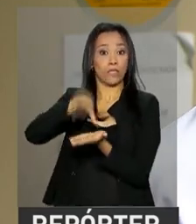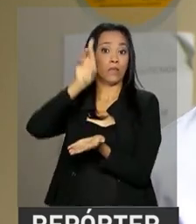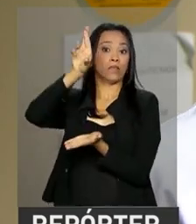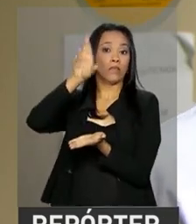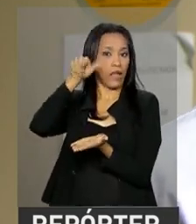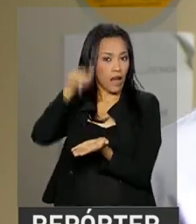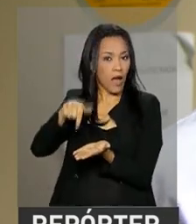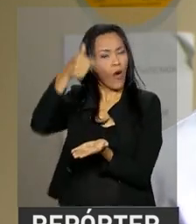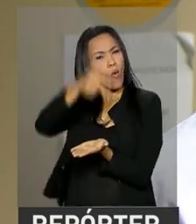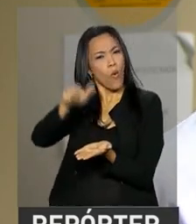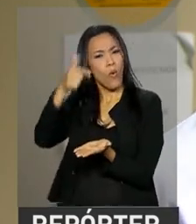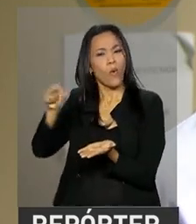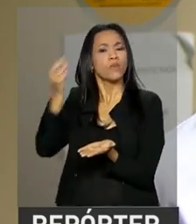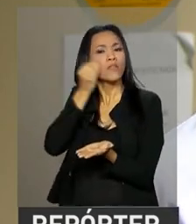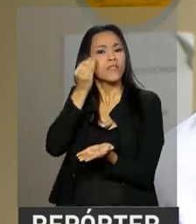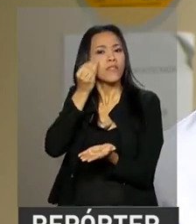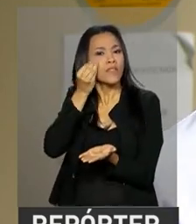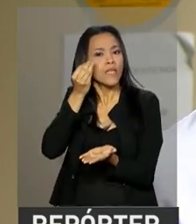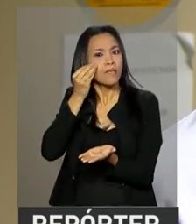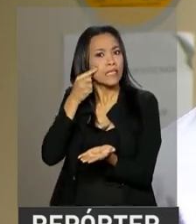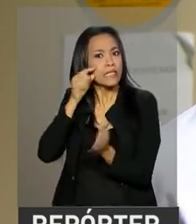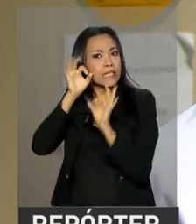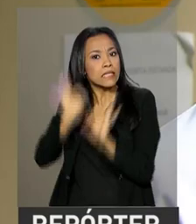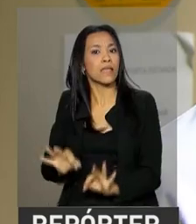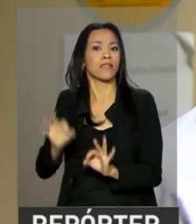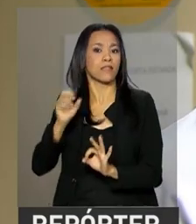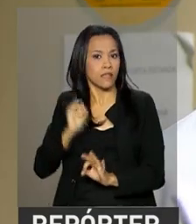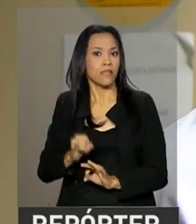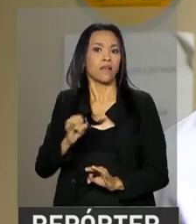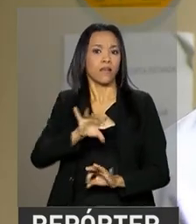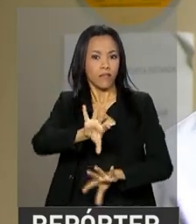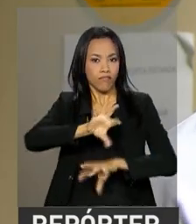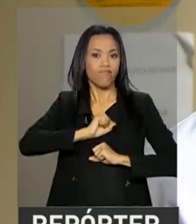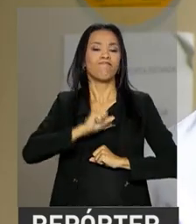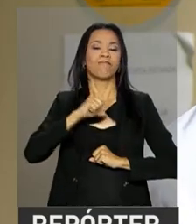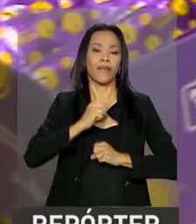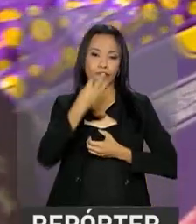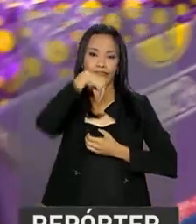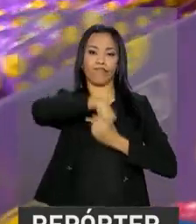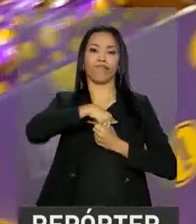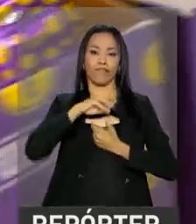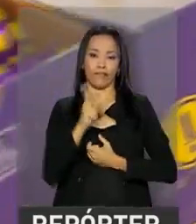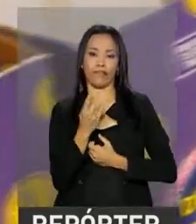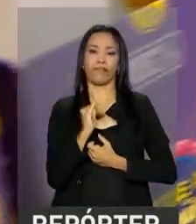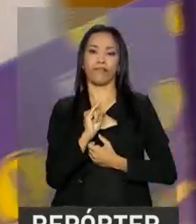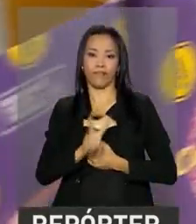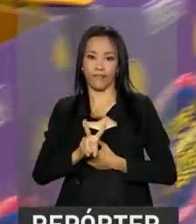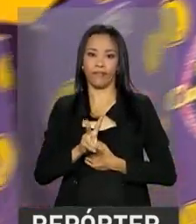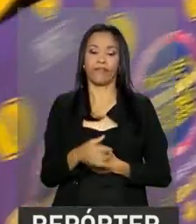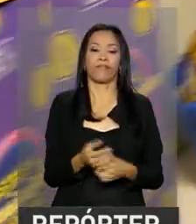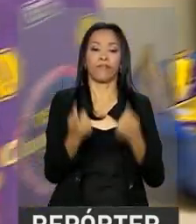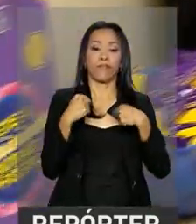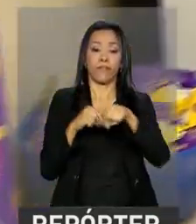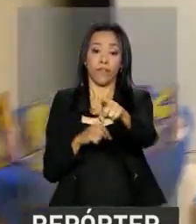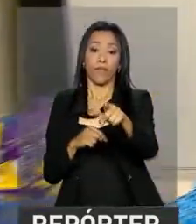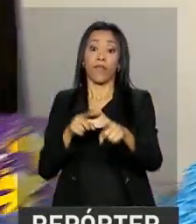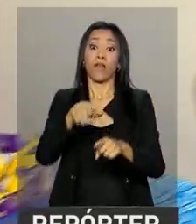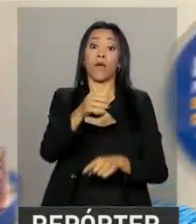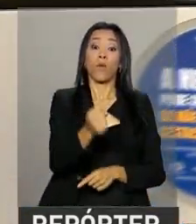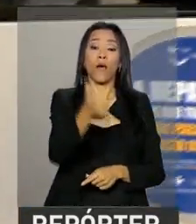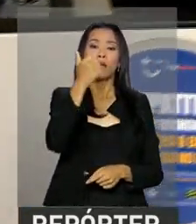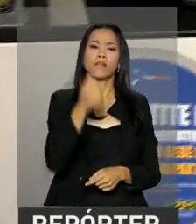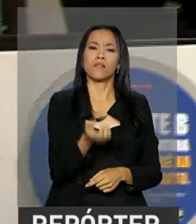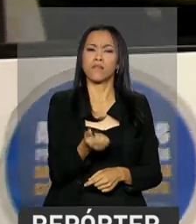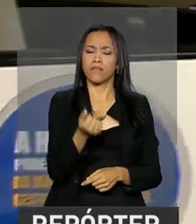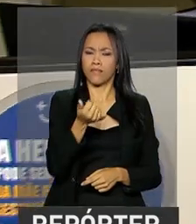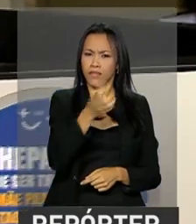vai fazer outros testes confirmatórios para ter certeza se ele realmente tem alguma coisa ou não. Quase meio milhão de brasileiros fazem tratamento